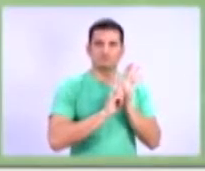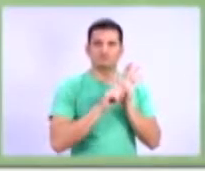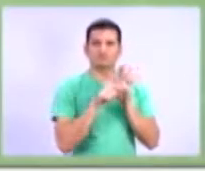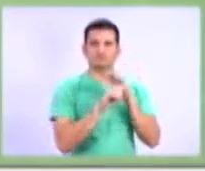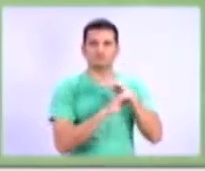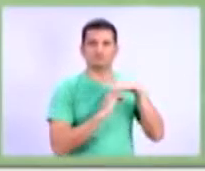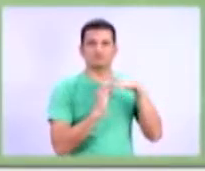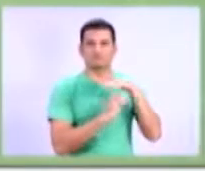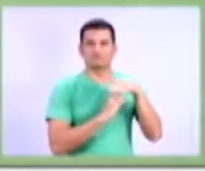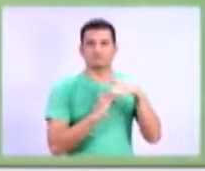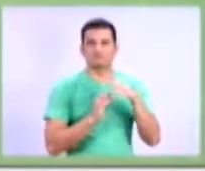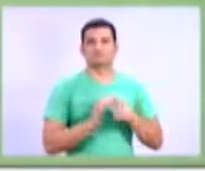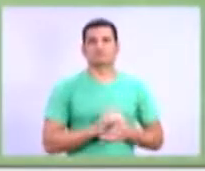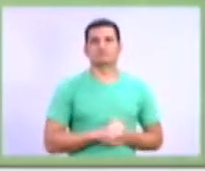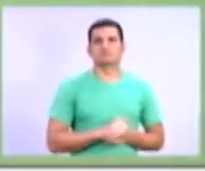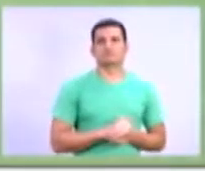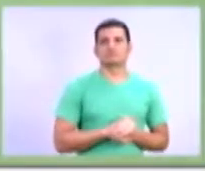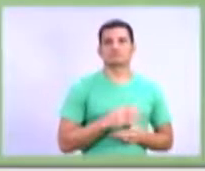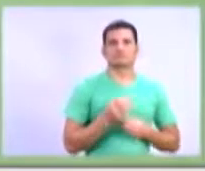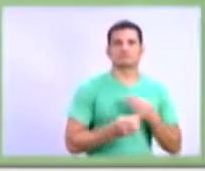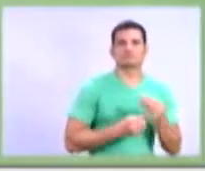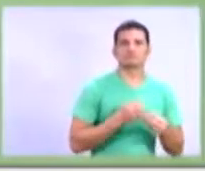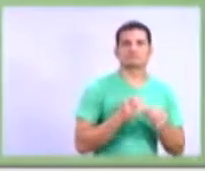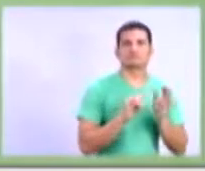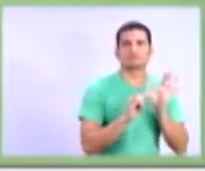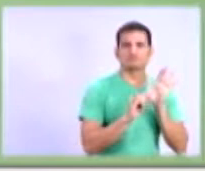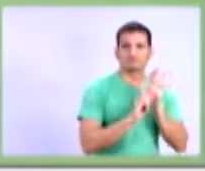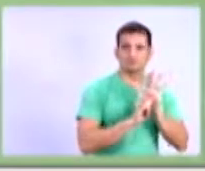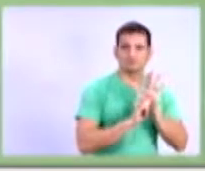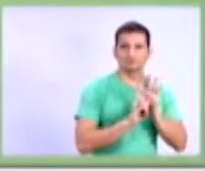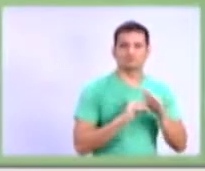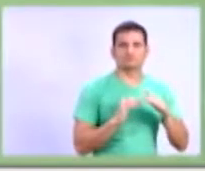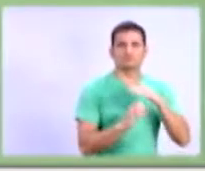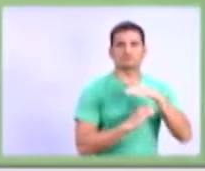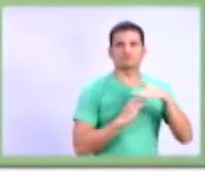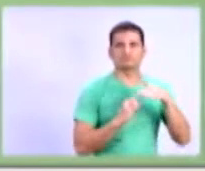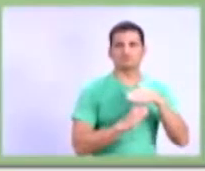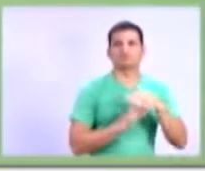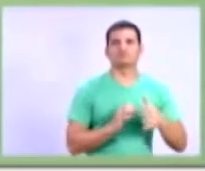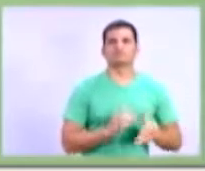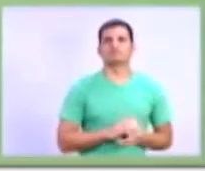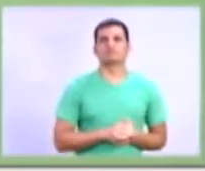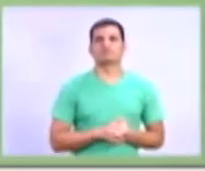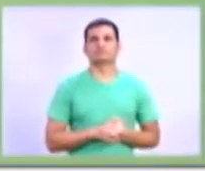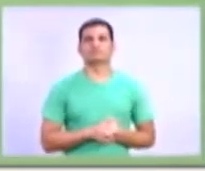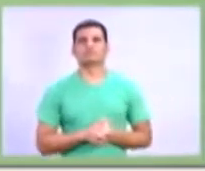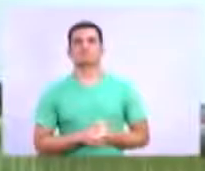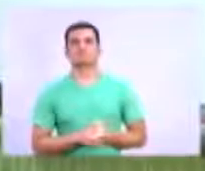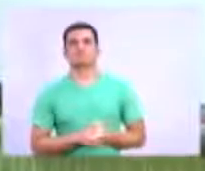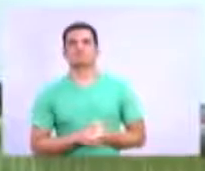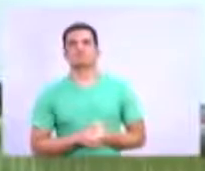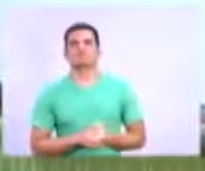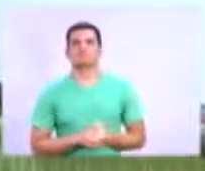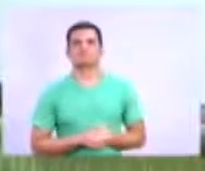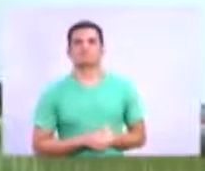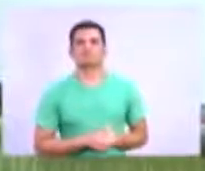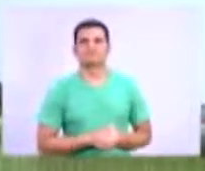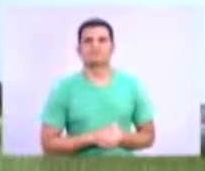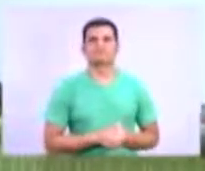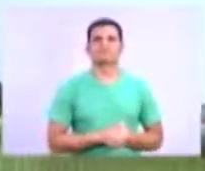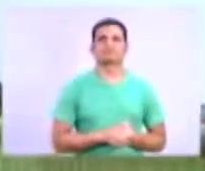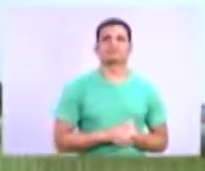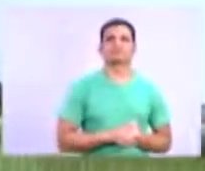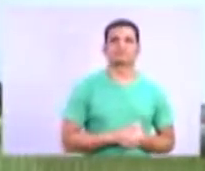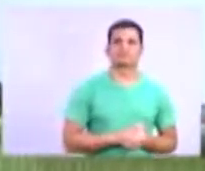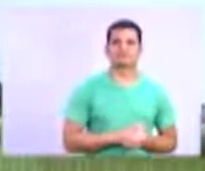empresa. Como que nós podemos construir uma identidade dentro de uma empresa, né? Muitos de vocês